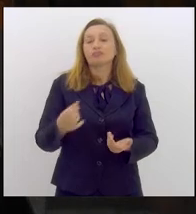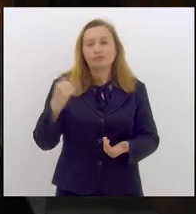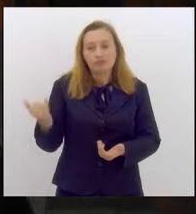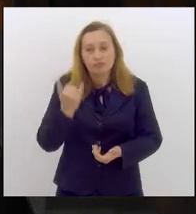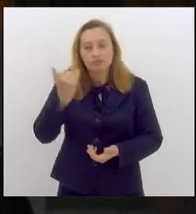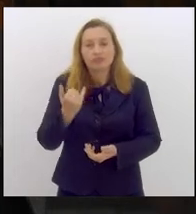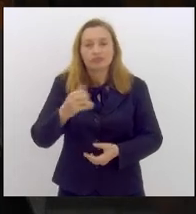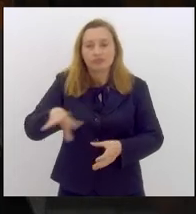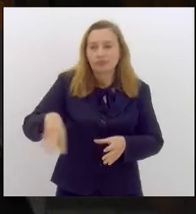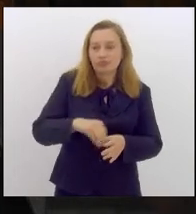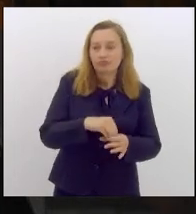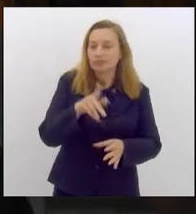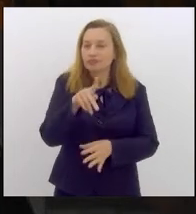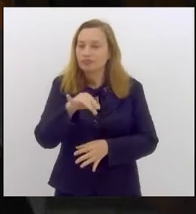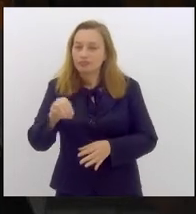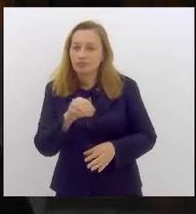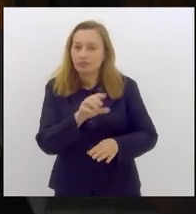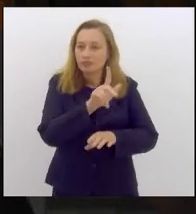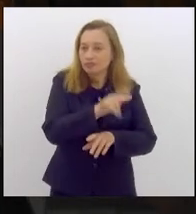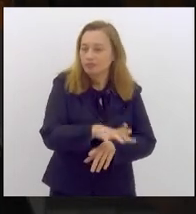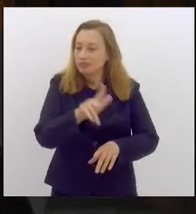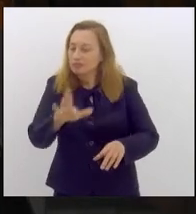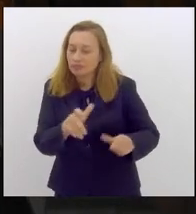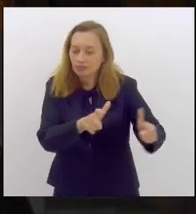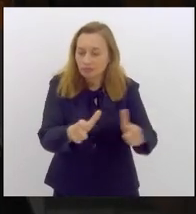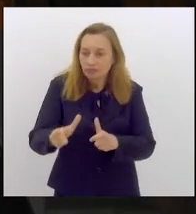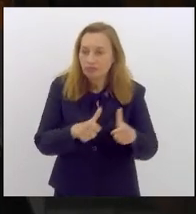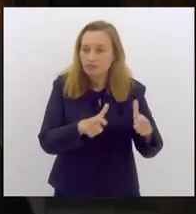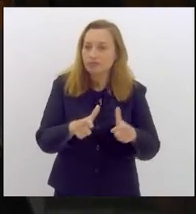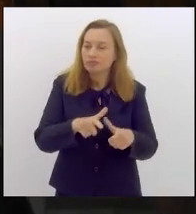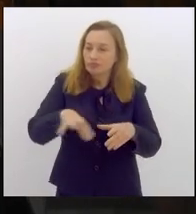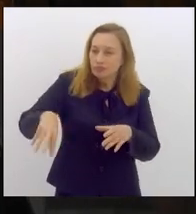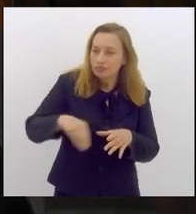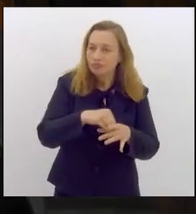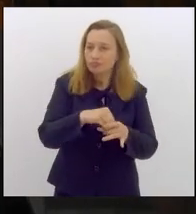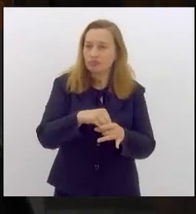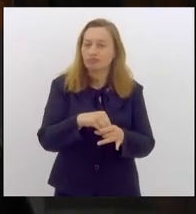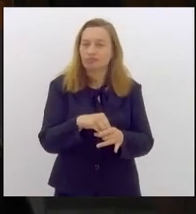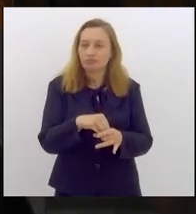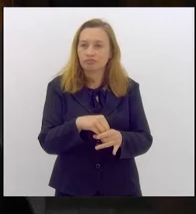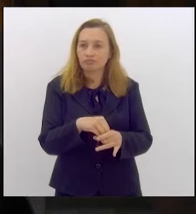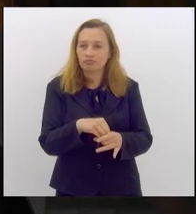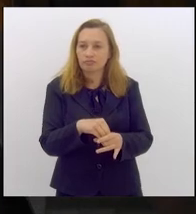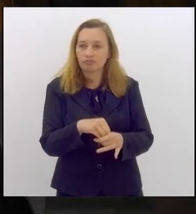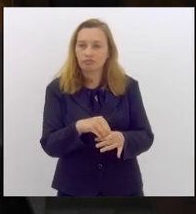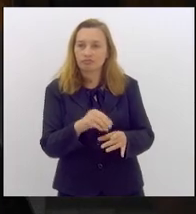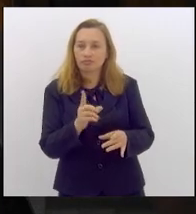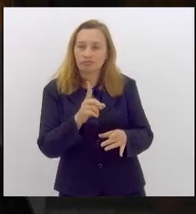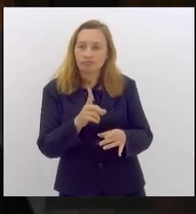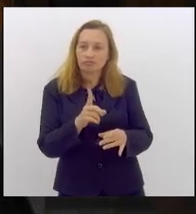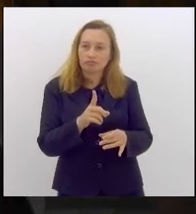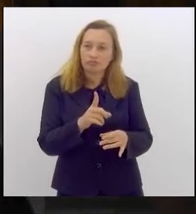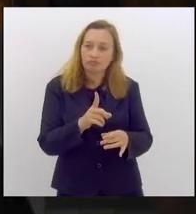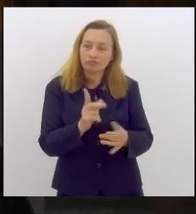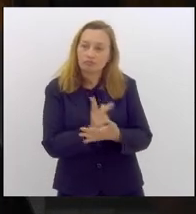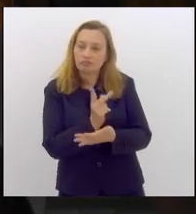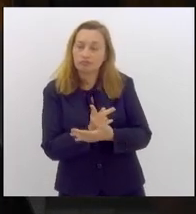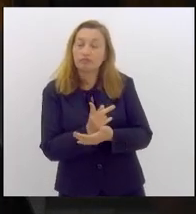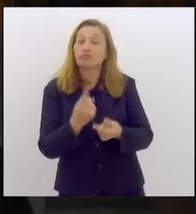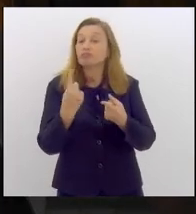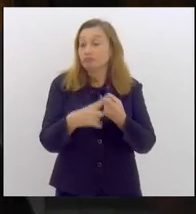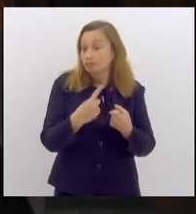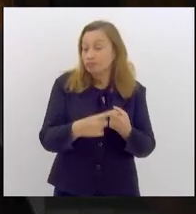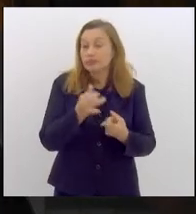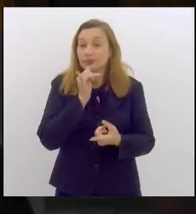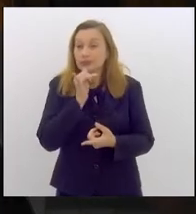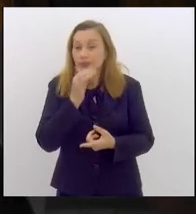seja incorporado nas diferentes redes e seja incorporado sem jeitinho, sem gambiarra. Porque a gente, por